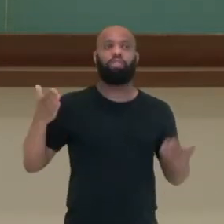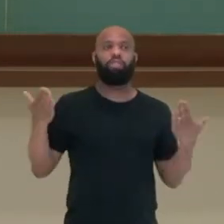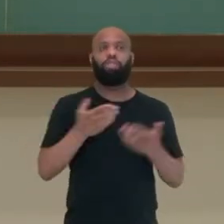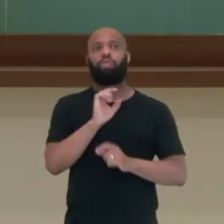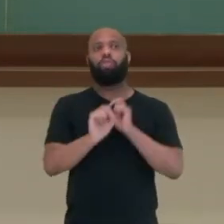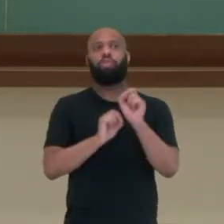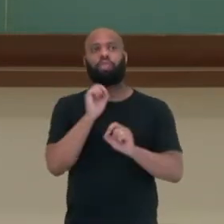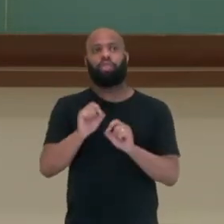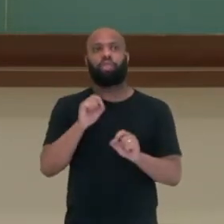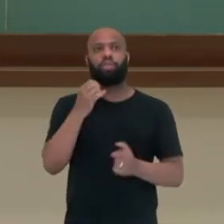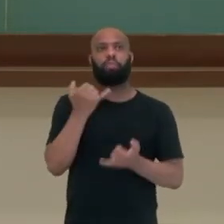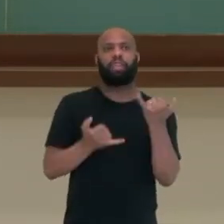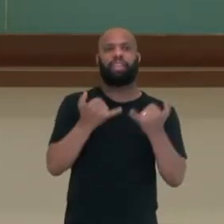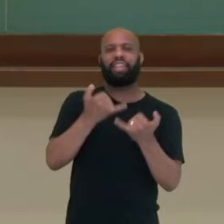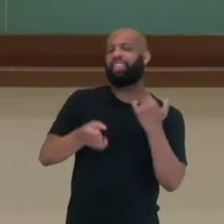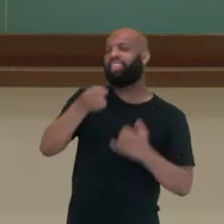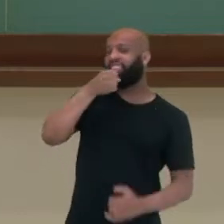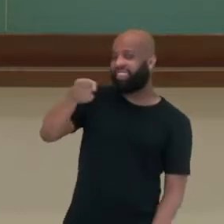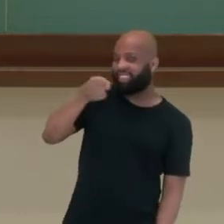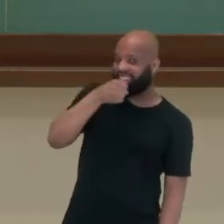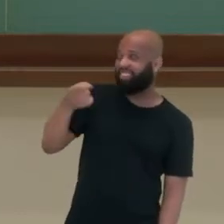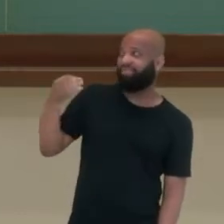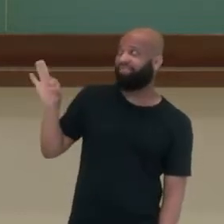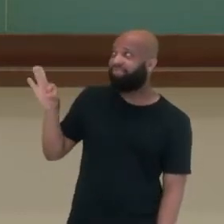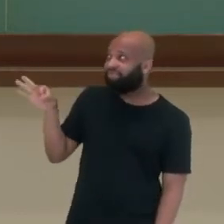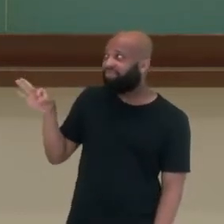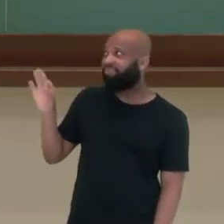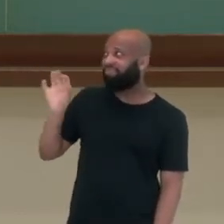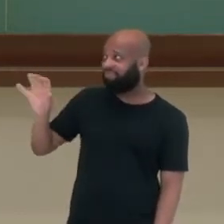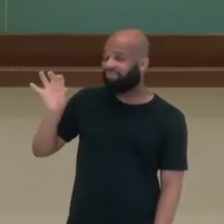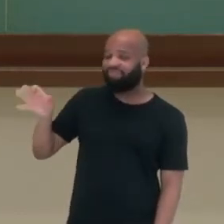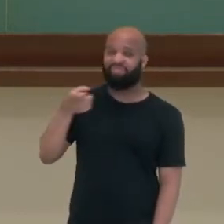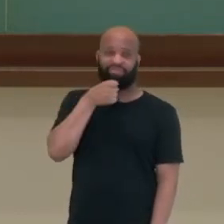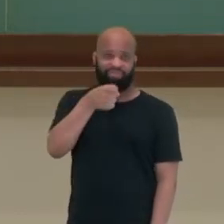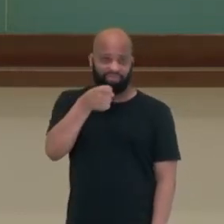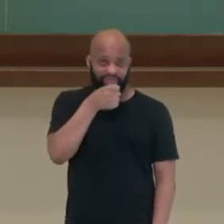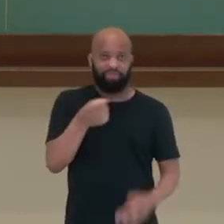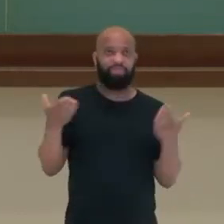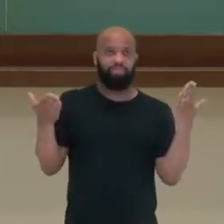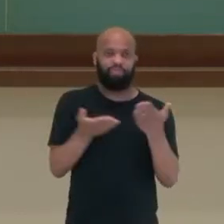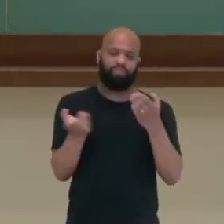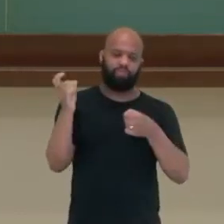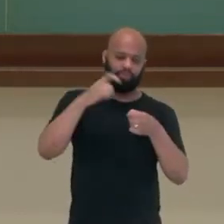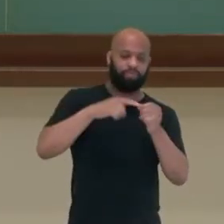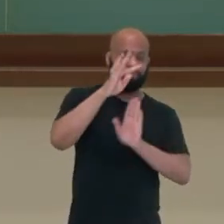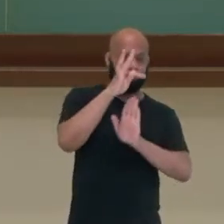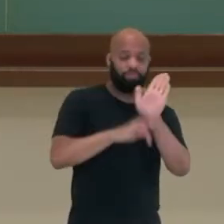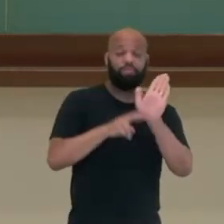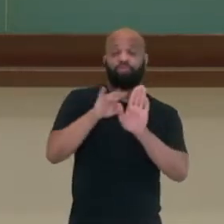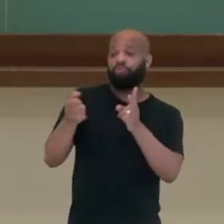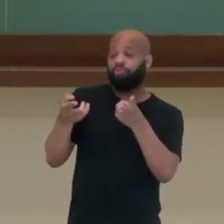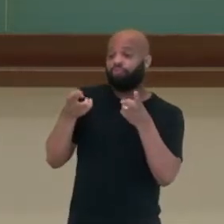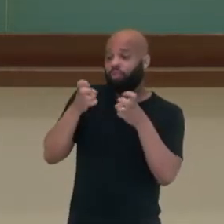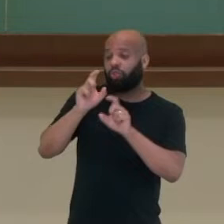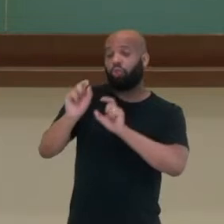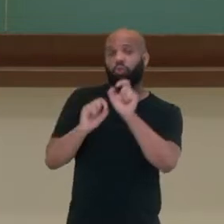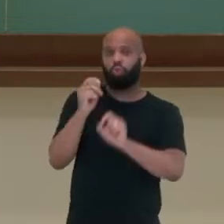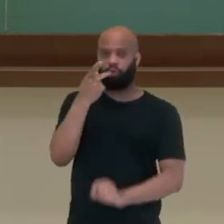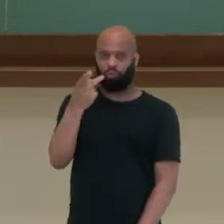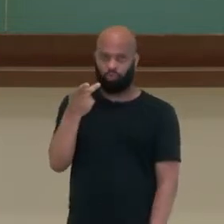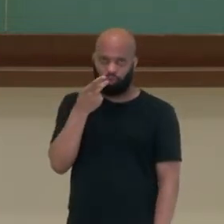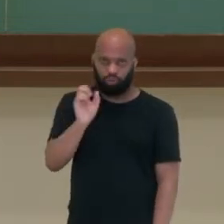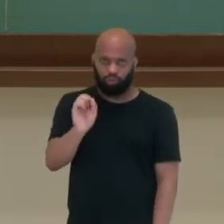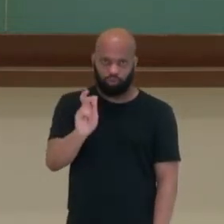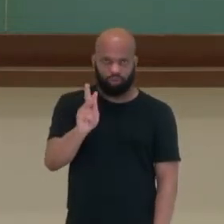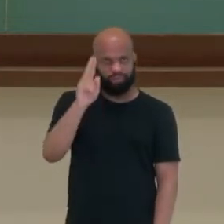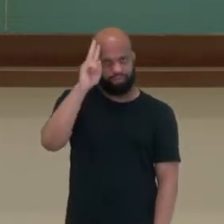está com cheiro de ser uma entrevista, hein? Será que é isso mesmo? Vamos voltar então no texto aqui para observar do que ela está falando. Lembra